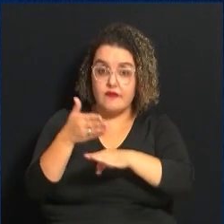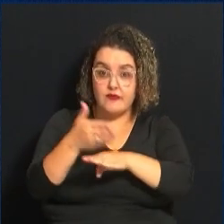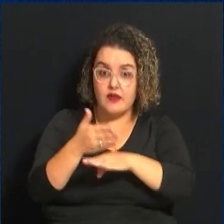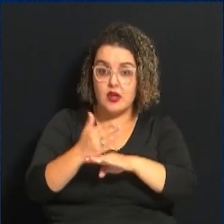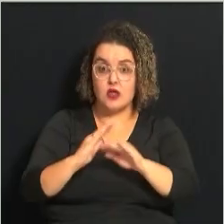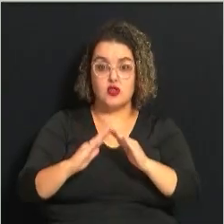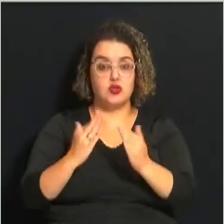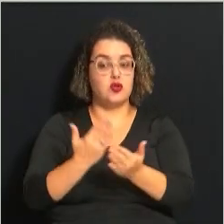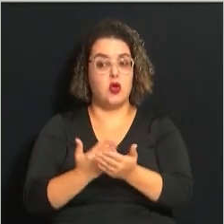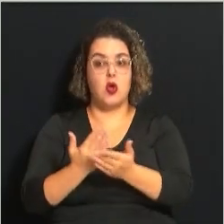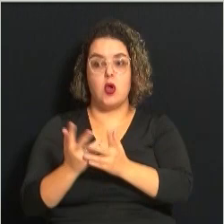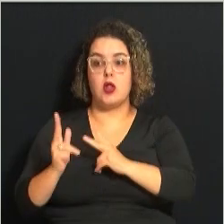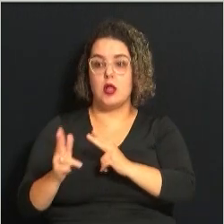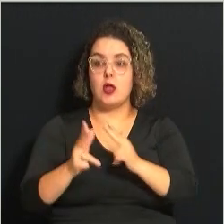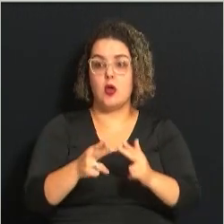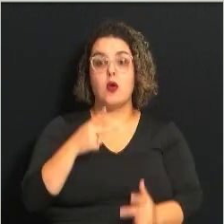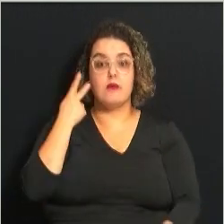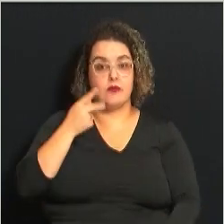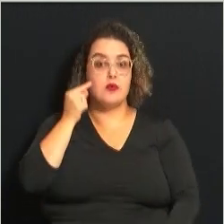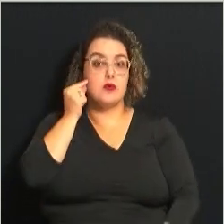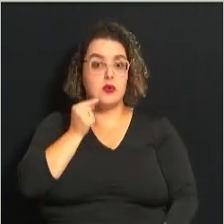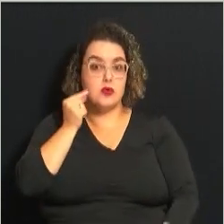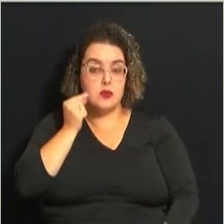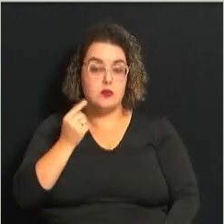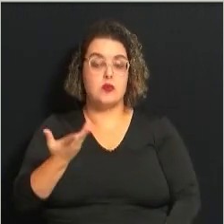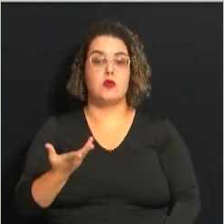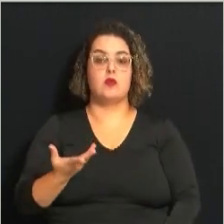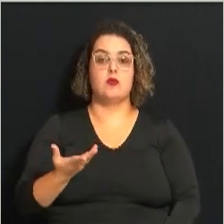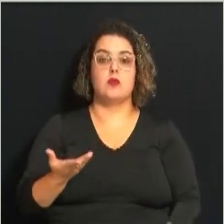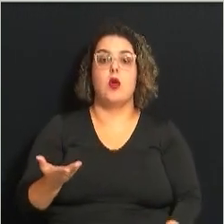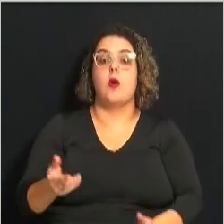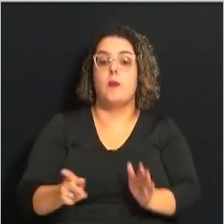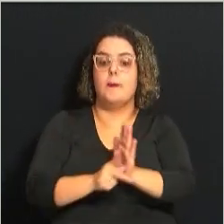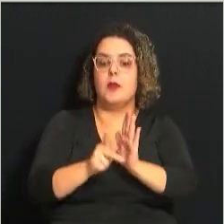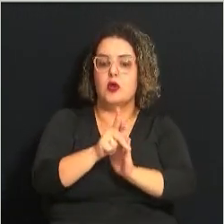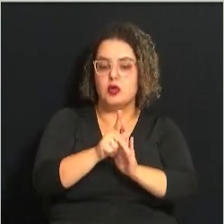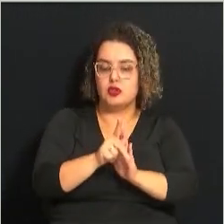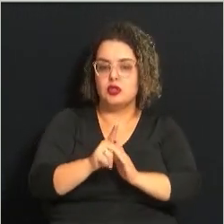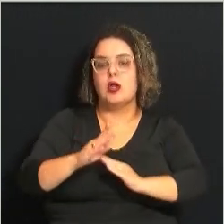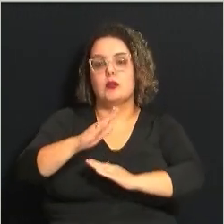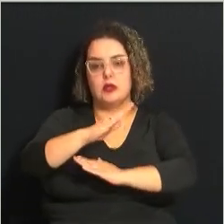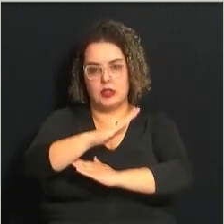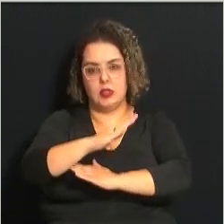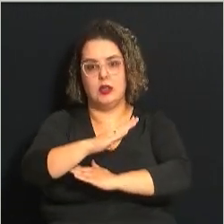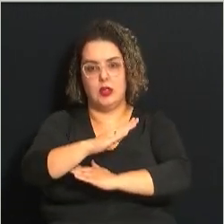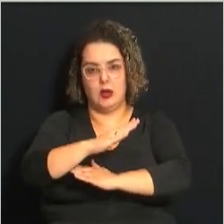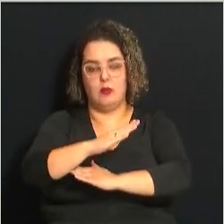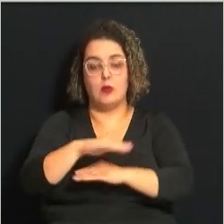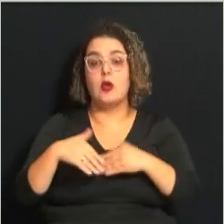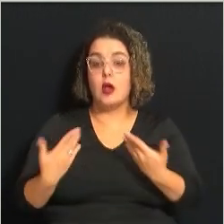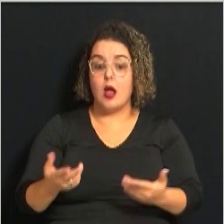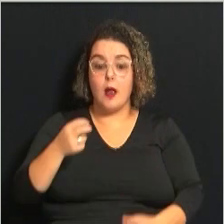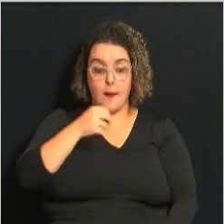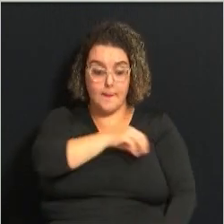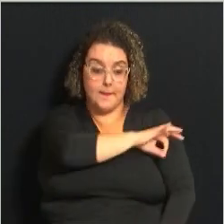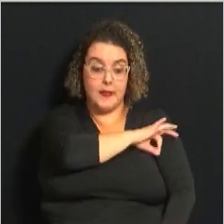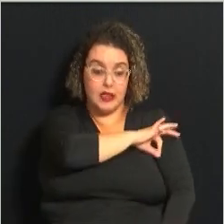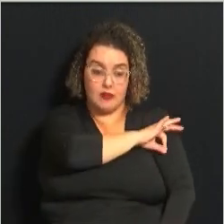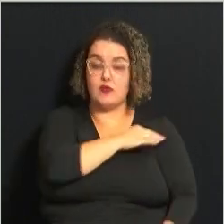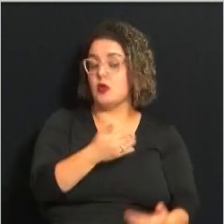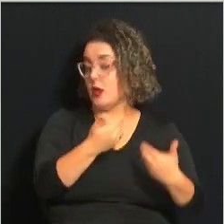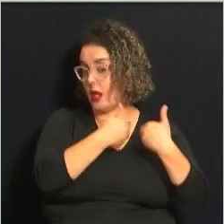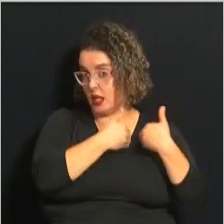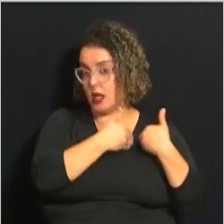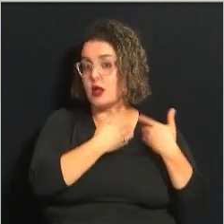escola, o vereador Marcelo Silva protocolou um projeto na Câmara Municipal, onde a Prefeitura seria responsável